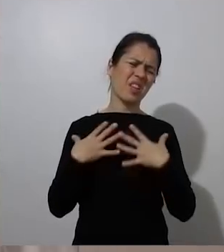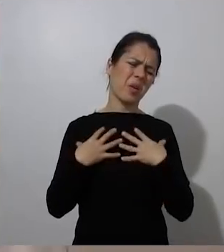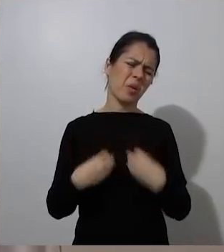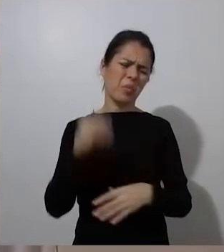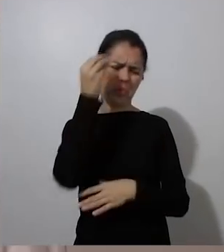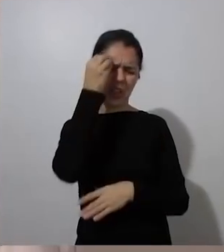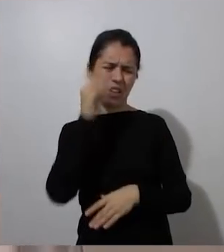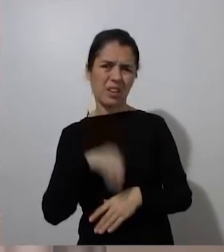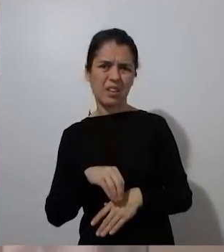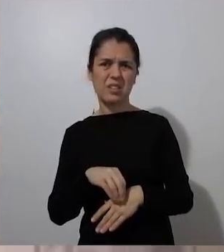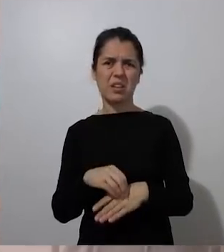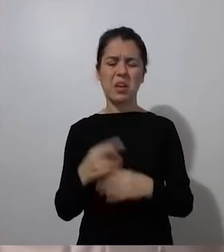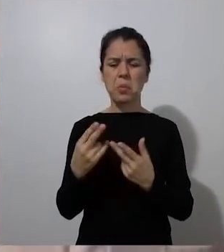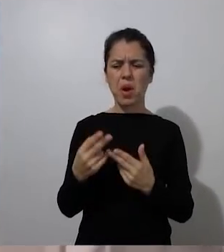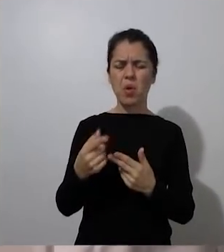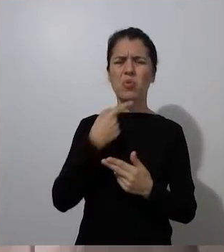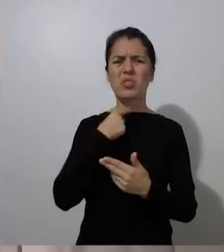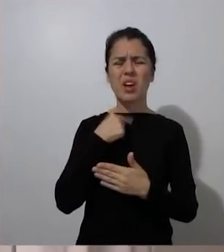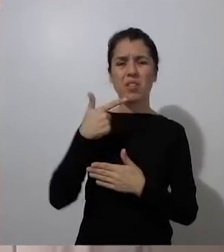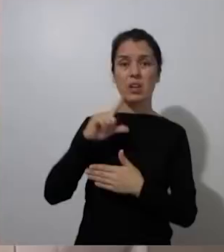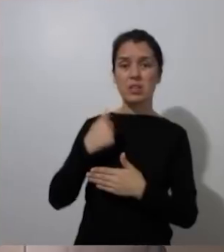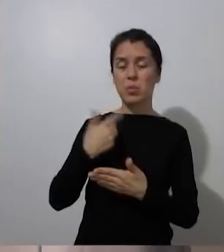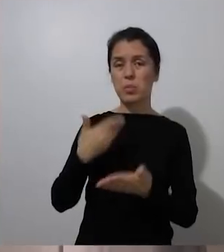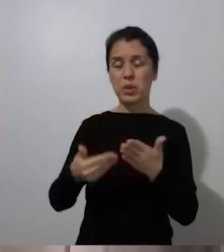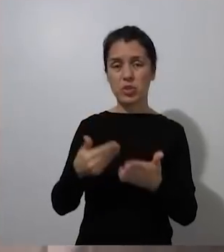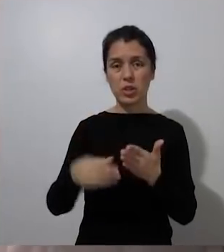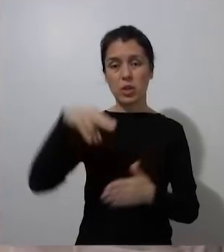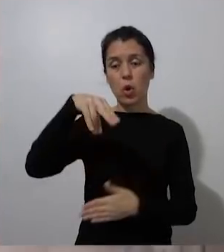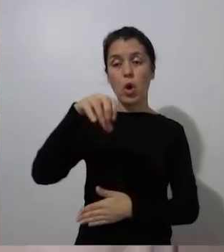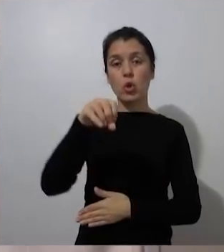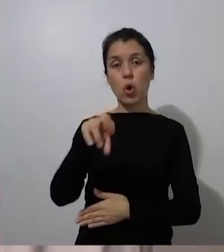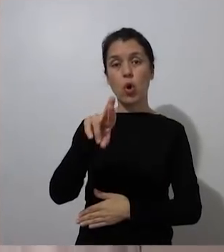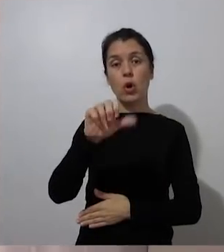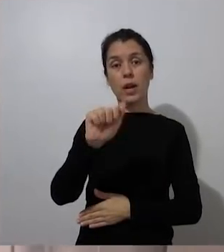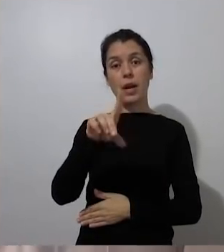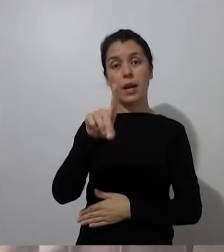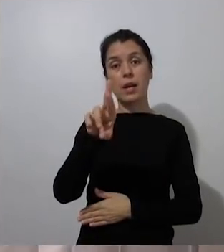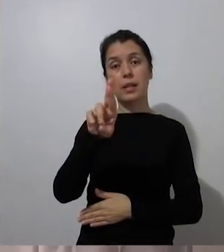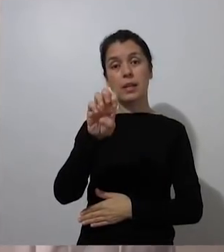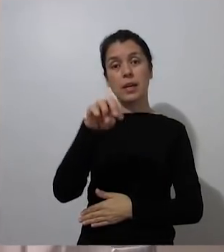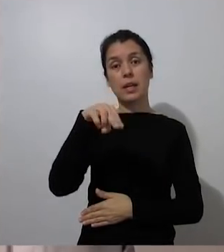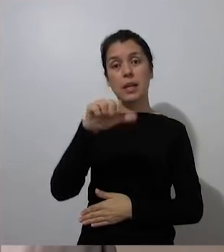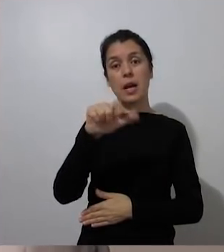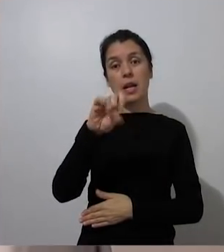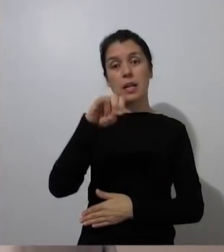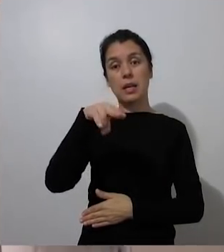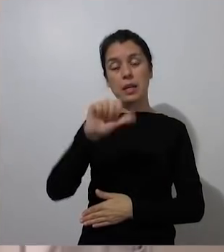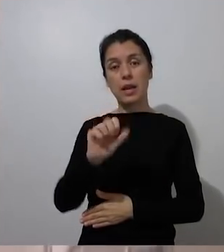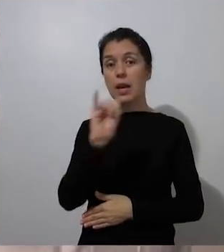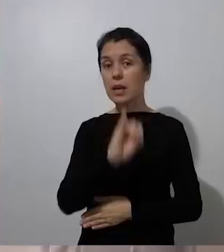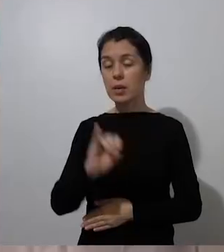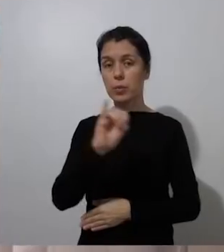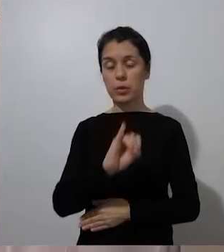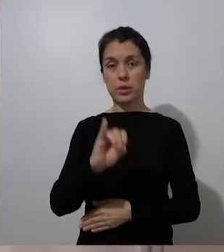tenho disposição, tenho preguiça. Mesmo aquilo que eu gostava antes, eu perdi. Então a noradrenalina é um neurotransmissor fundamental para isso. Por isso que